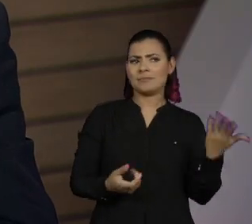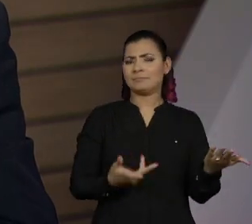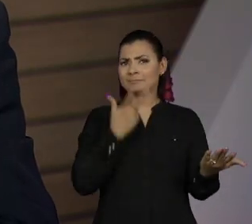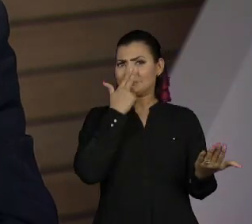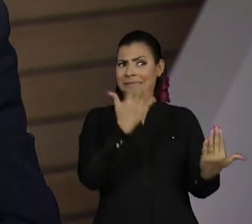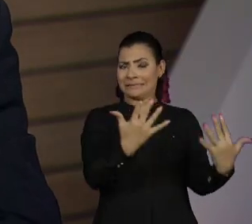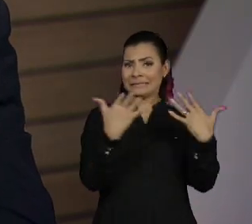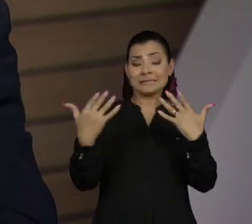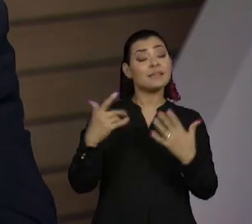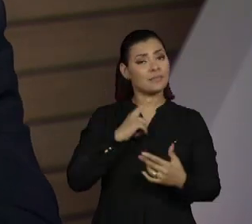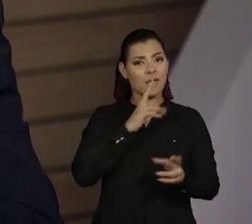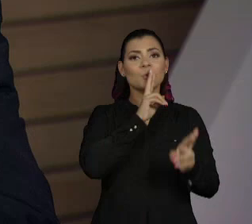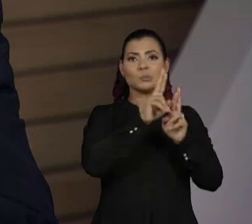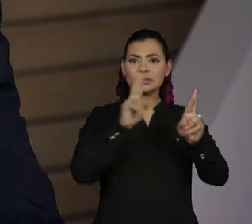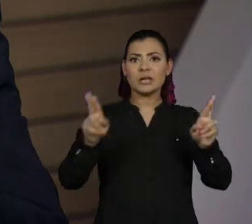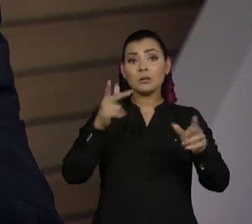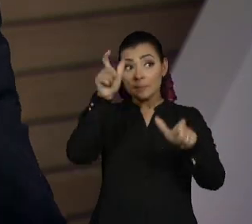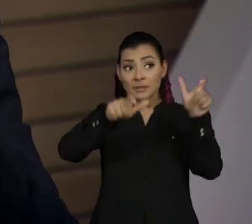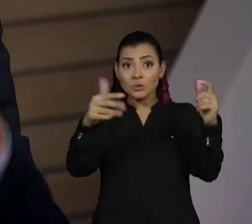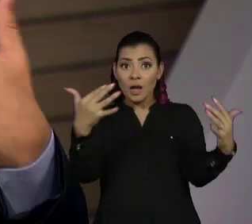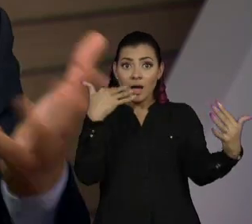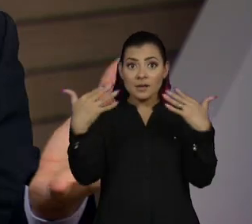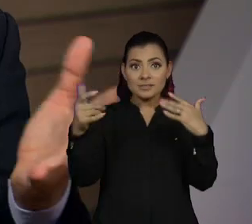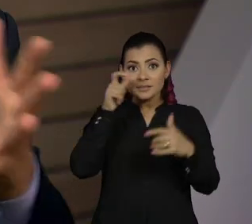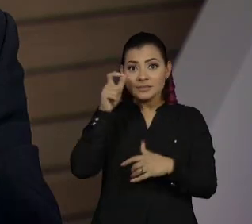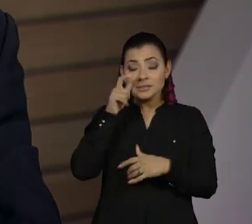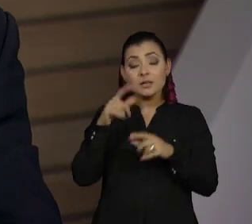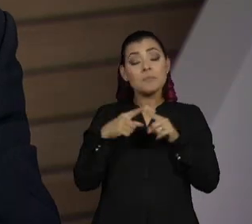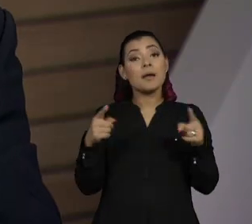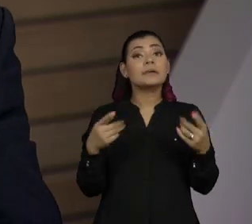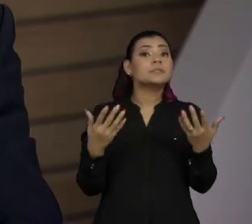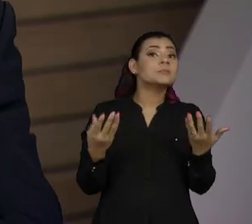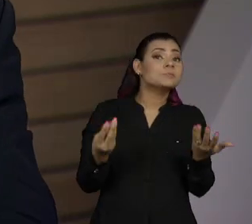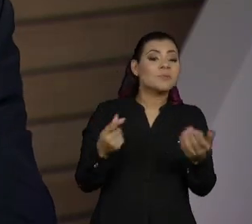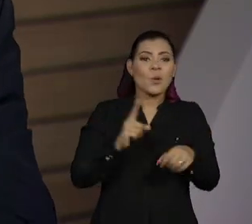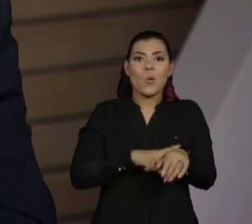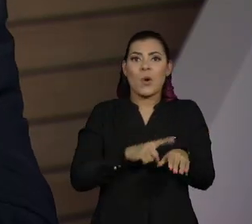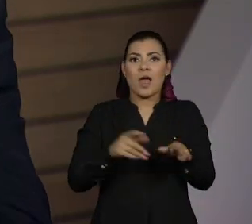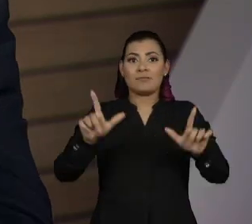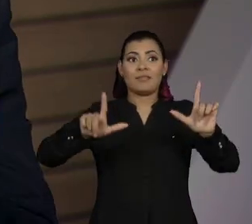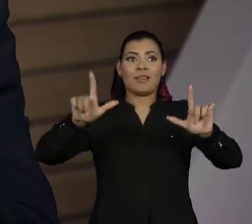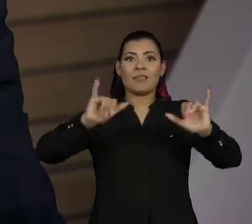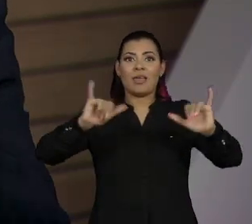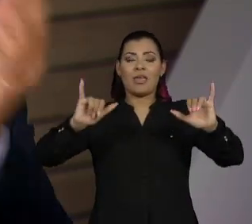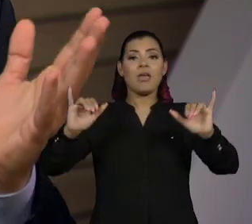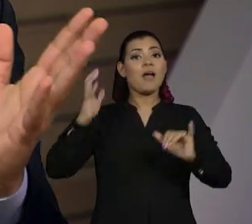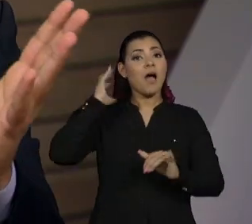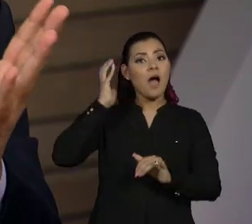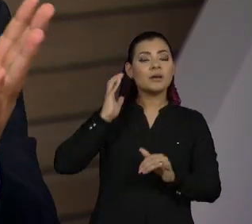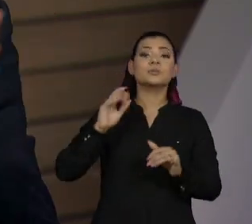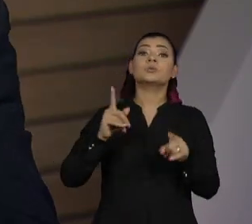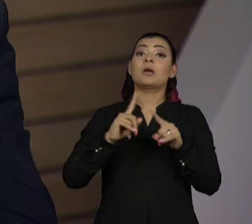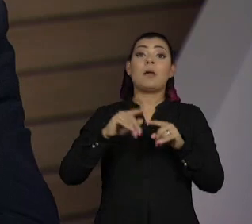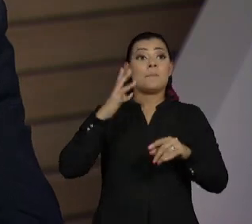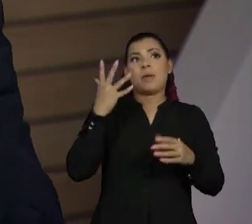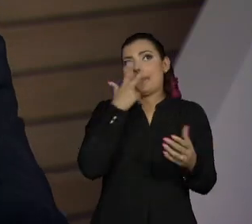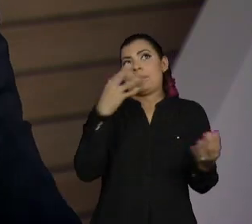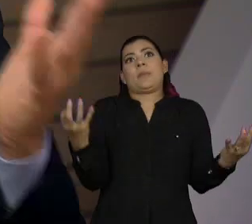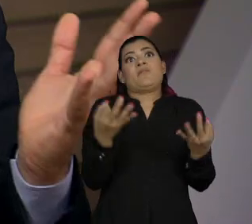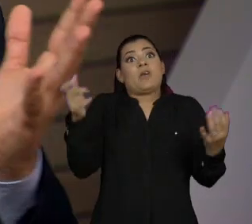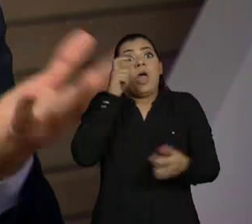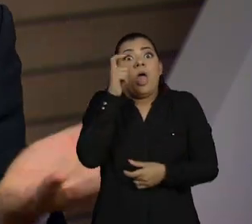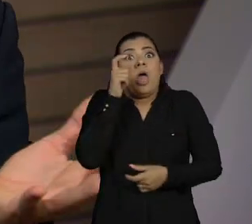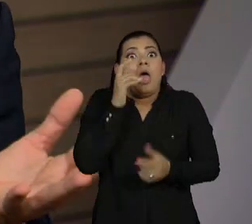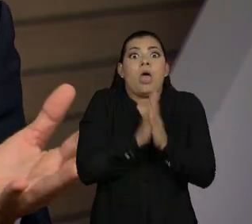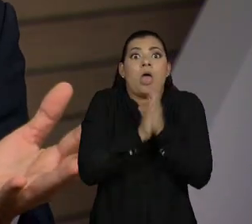sim. As pessoas assistem. Às vezes a gente imagina que, ninguém vê lá o horário eleitoral. Os índices não são maravilhosos de audiência, né? Não é a mesma coisa que